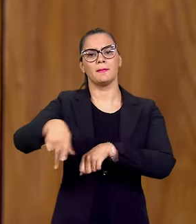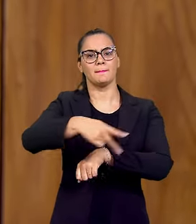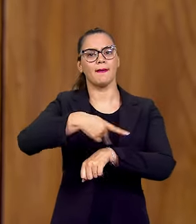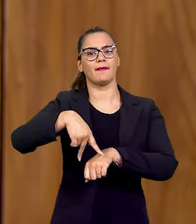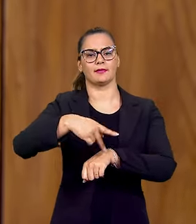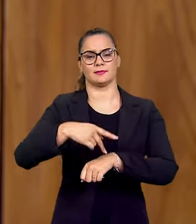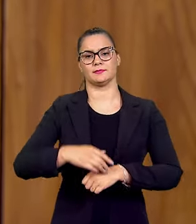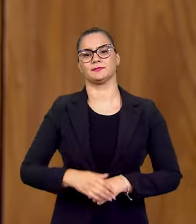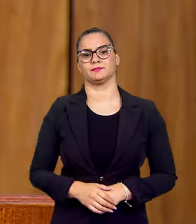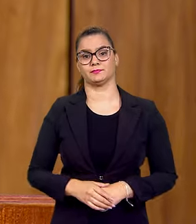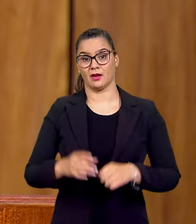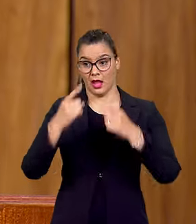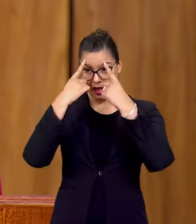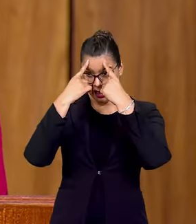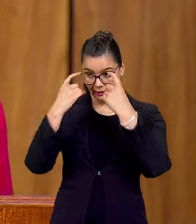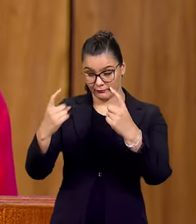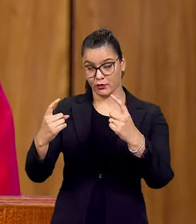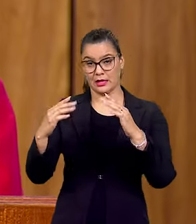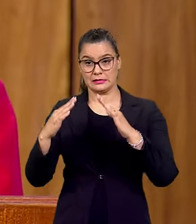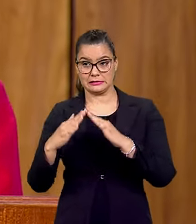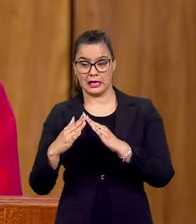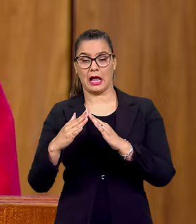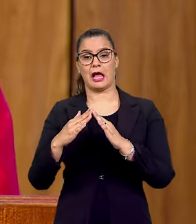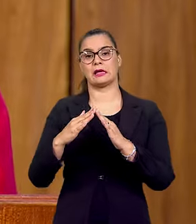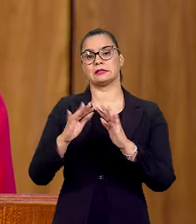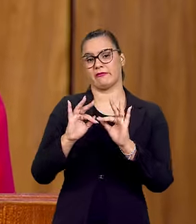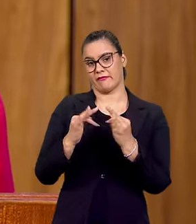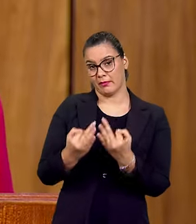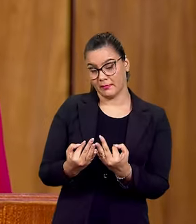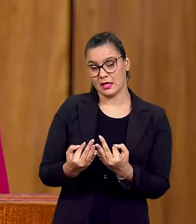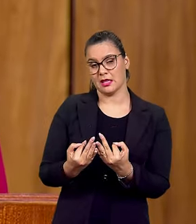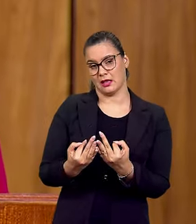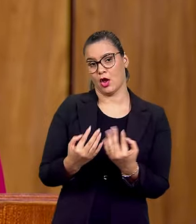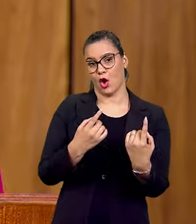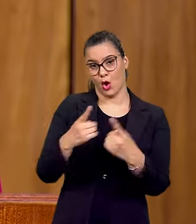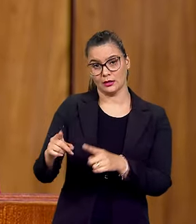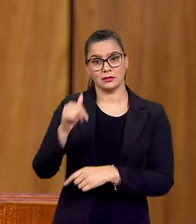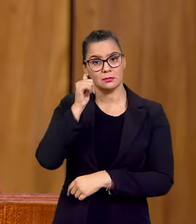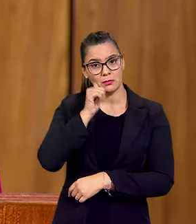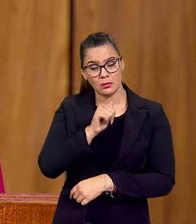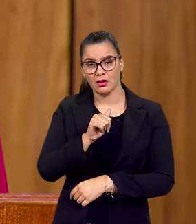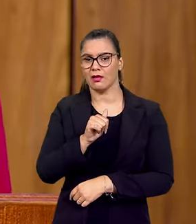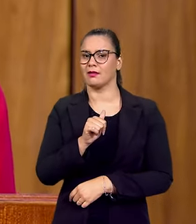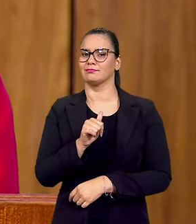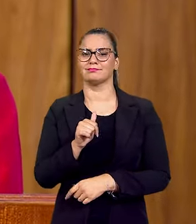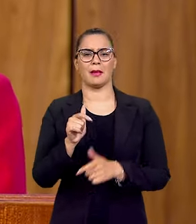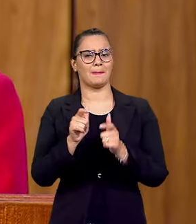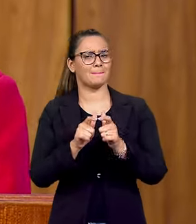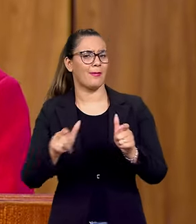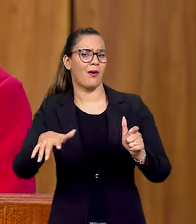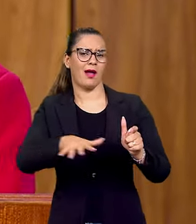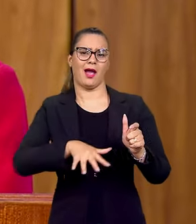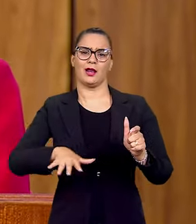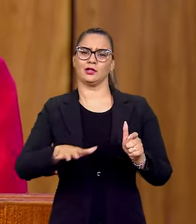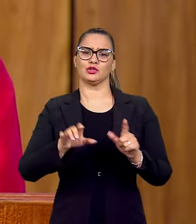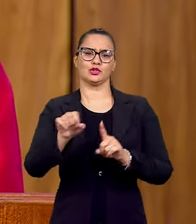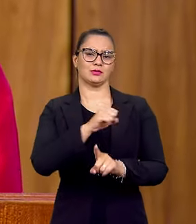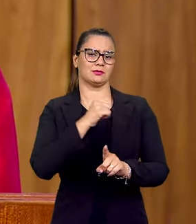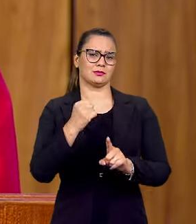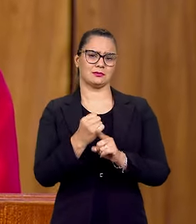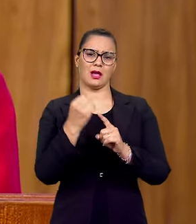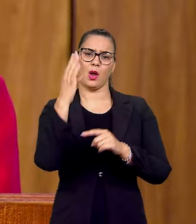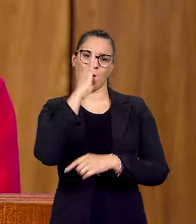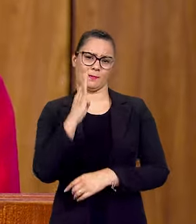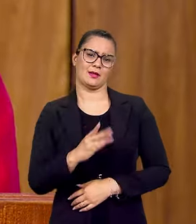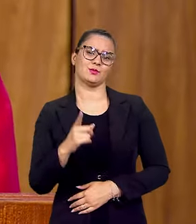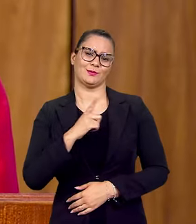e pelo seu país. A violência doméstica e familiar contra as mulheres é, sem dúvida, uma das maiores questões